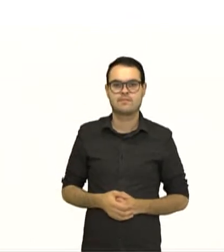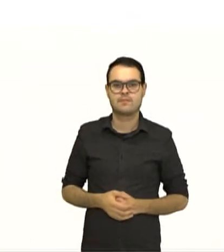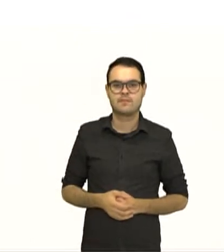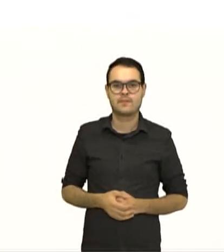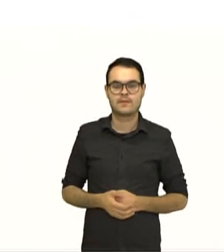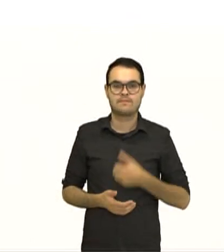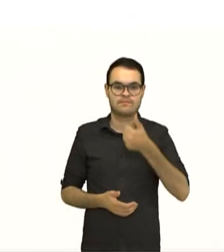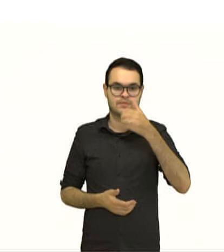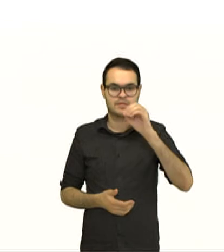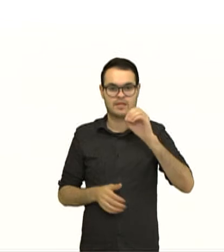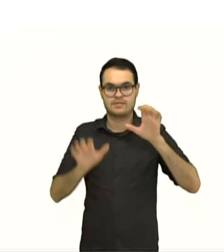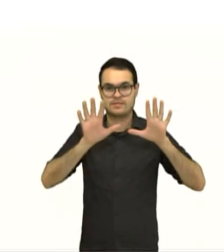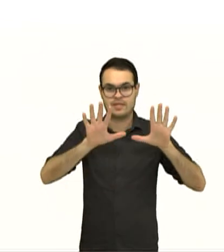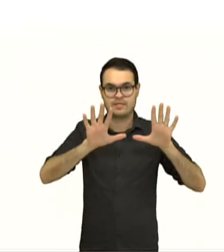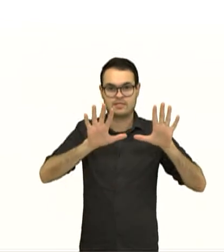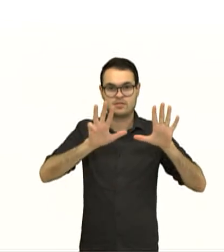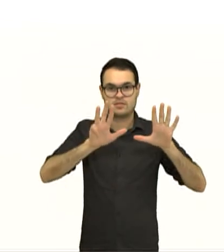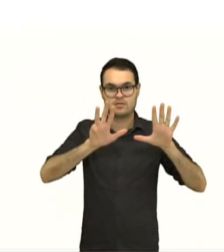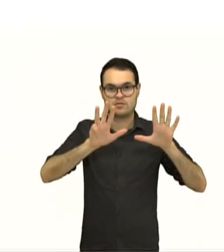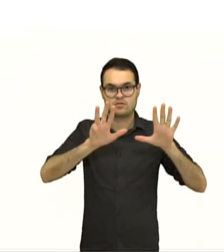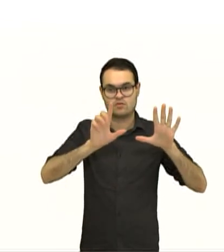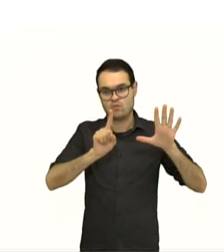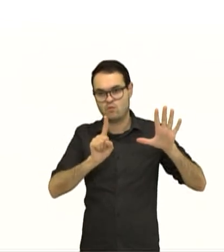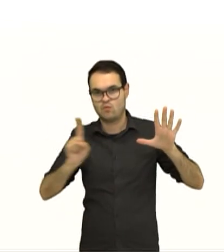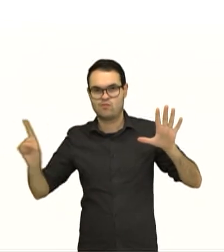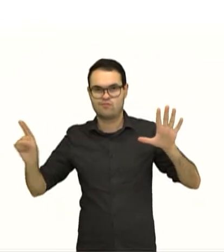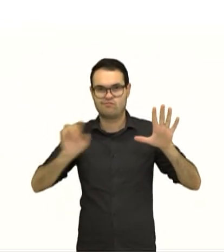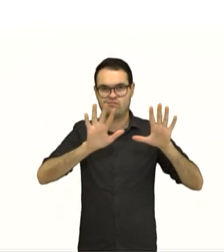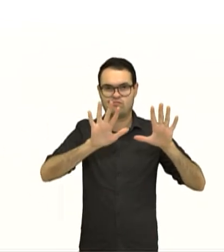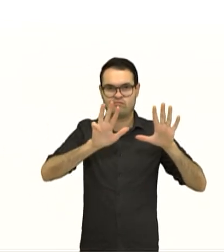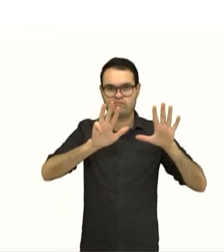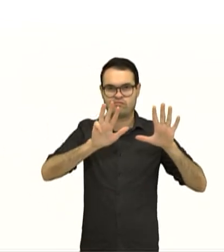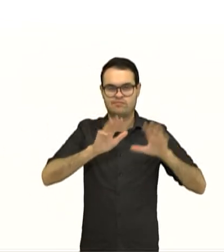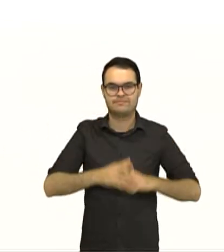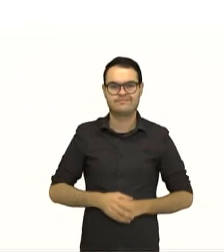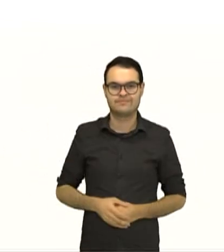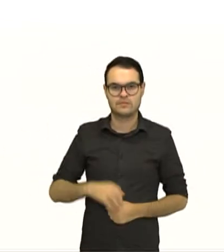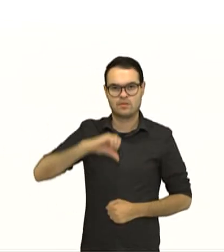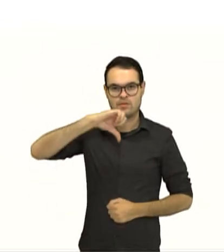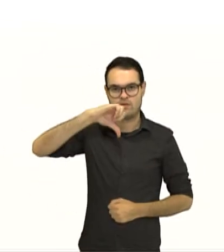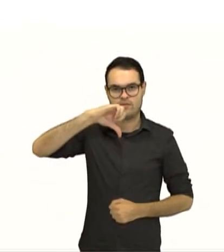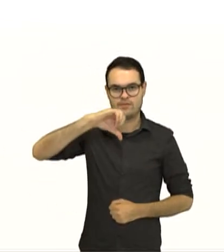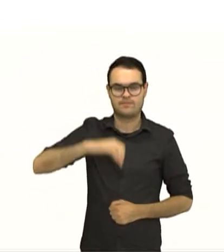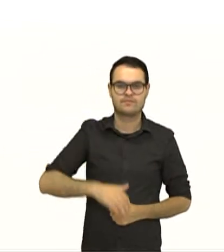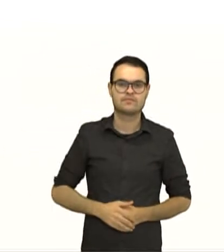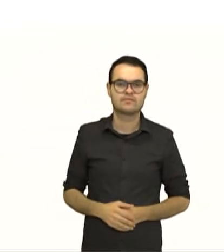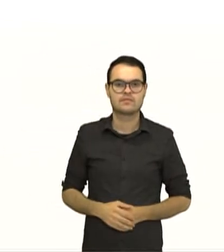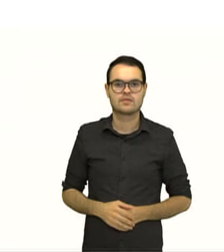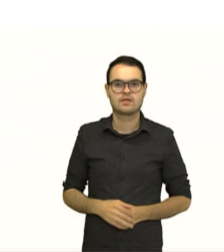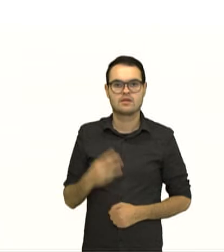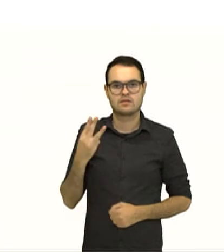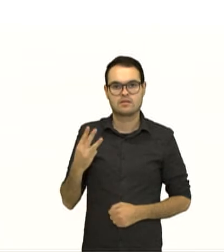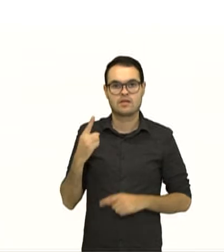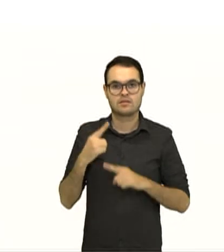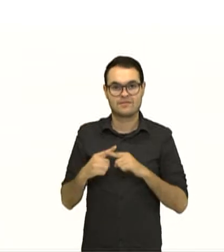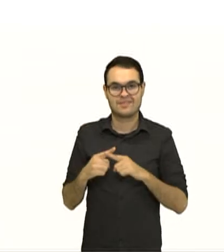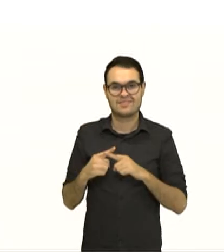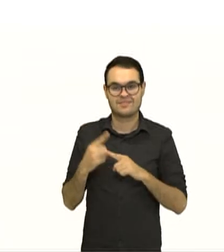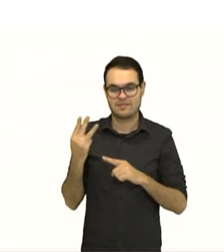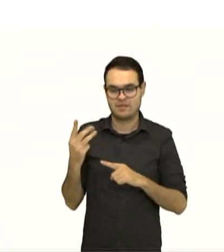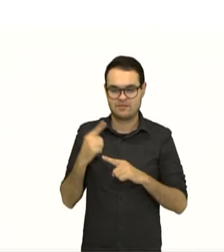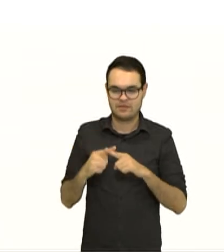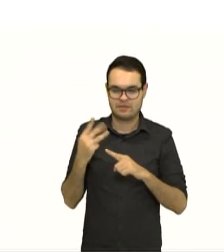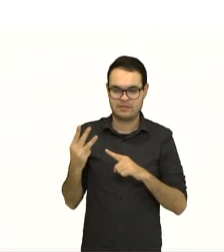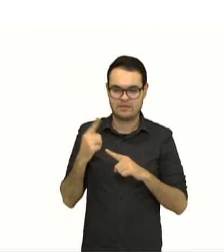9, que é como se fosse o 10 menos 1, 9. Calculando isso, eu vou ter o quê? 3 vezes 3, ou seja, 3